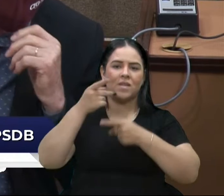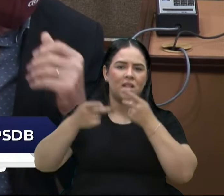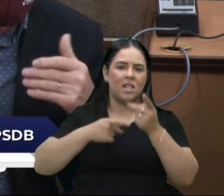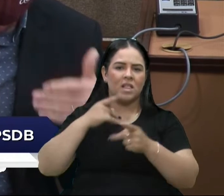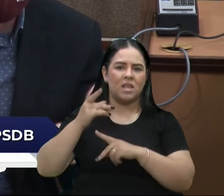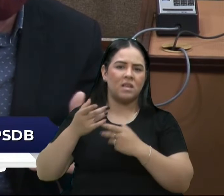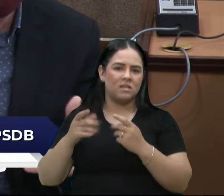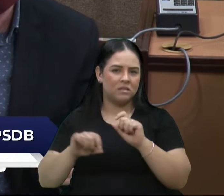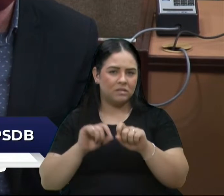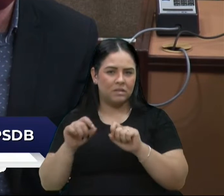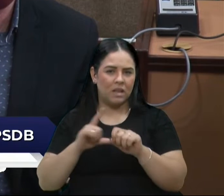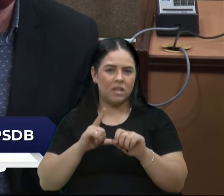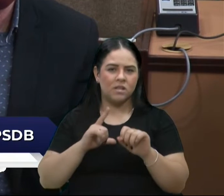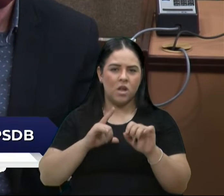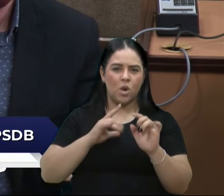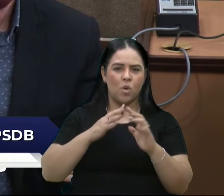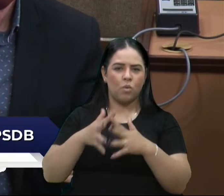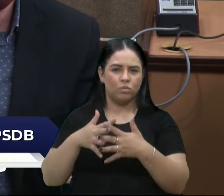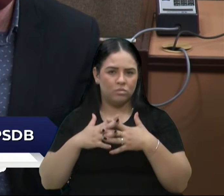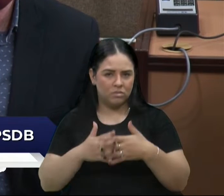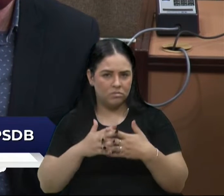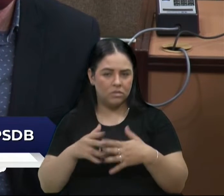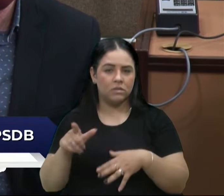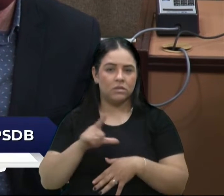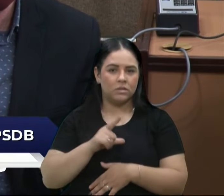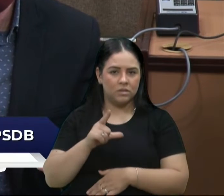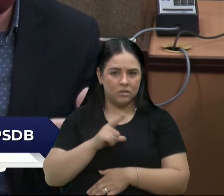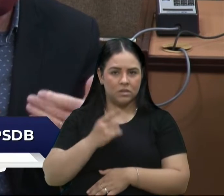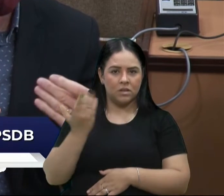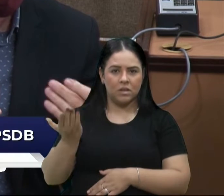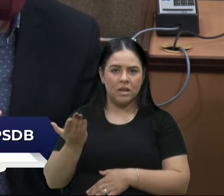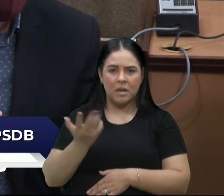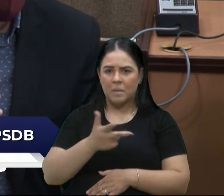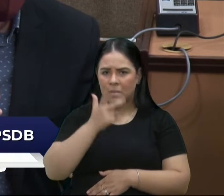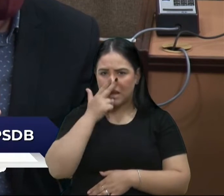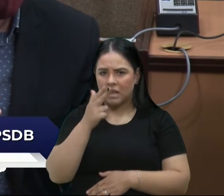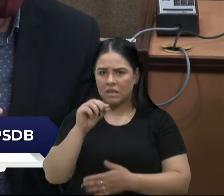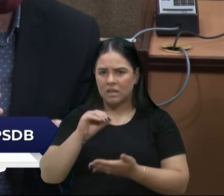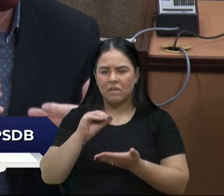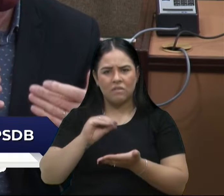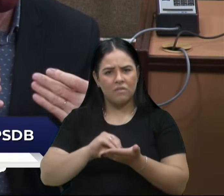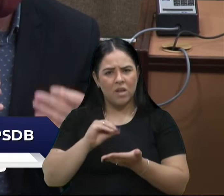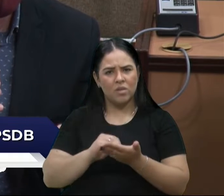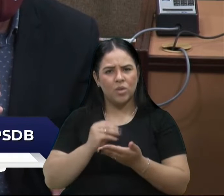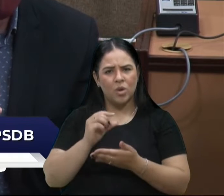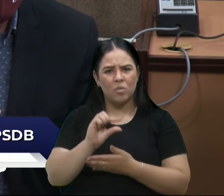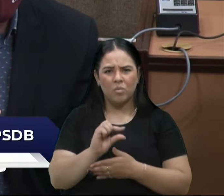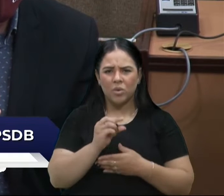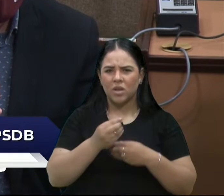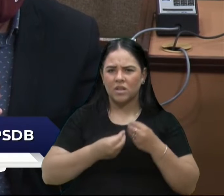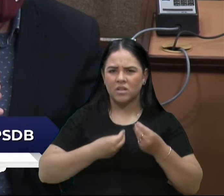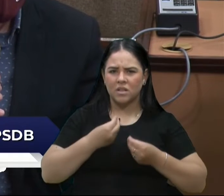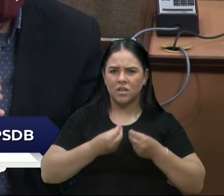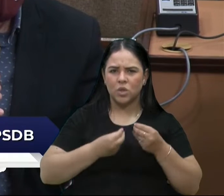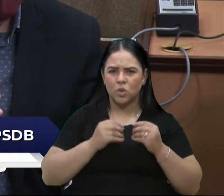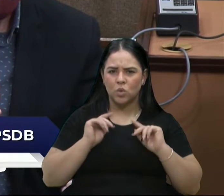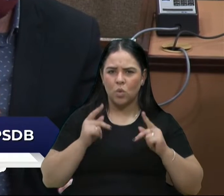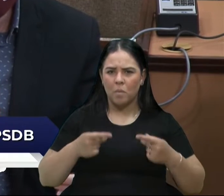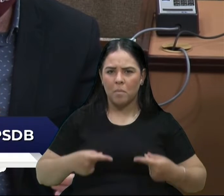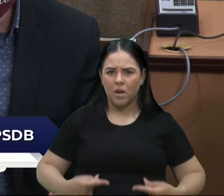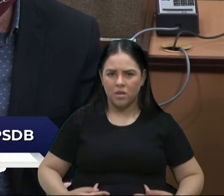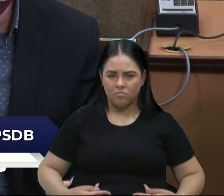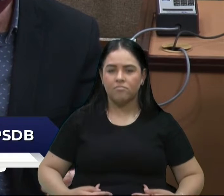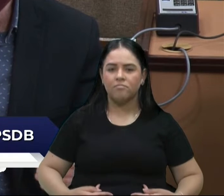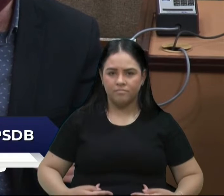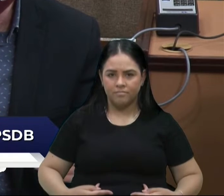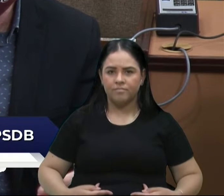criado, esse atrito criado aí, ele parece que falta sensibilidade, falta um pouco de humanidade. E